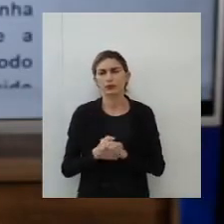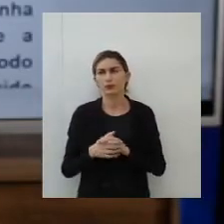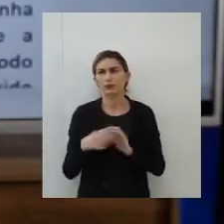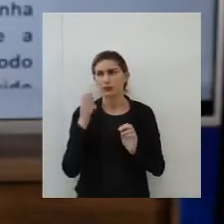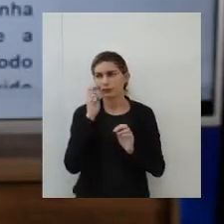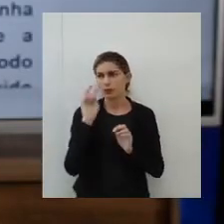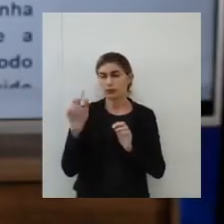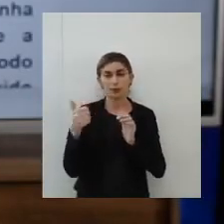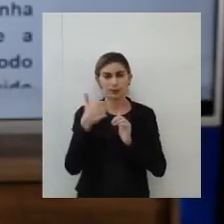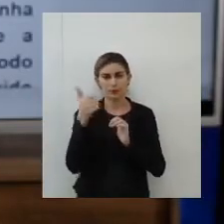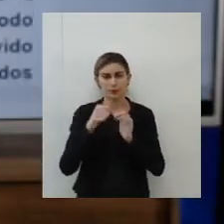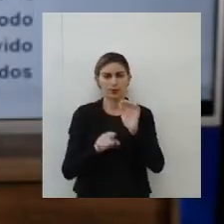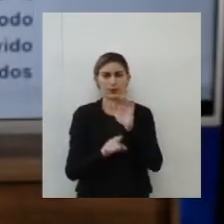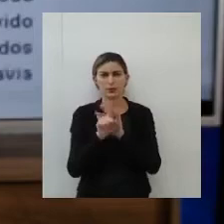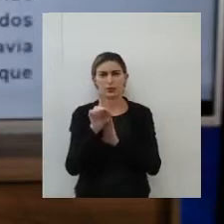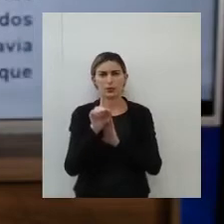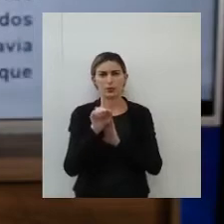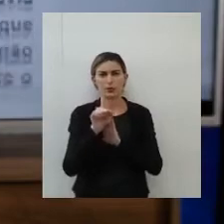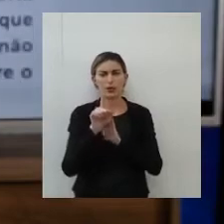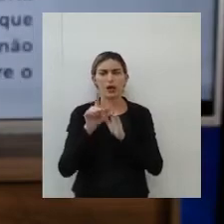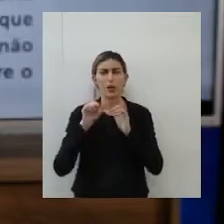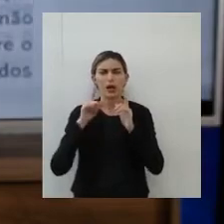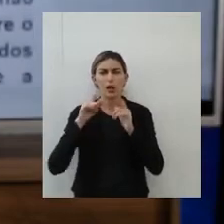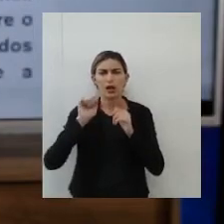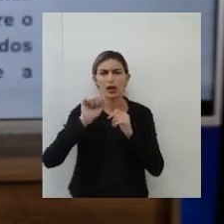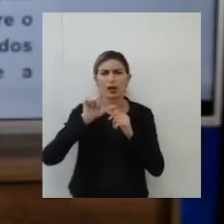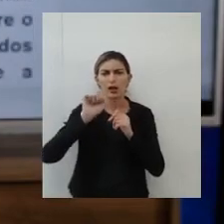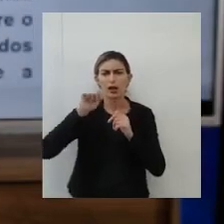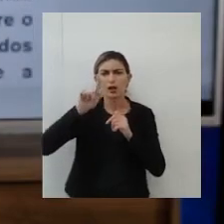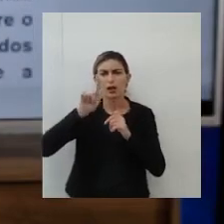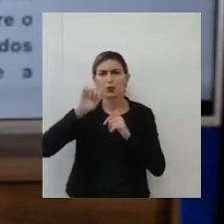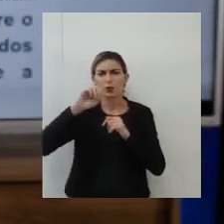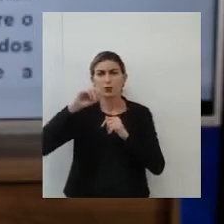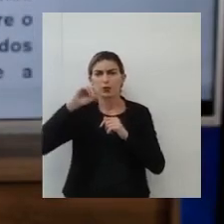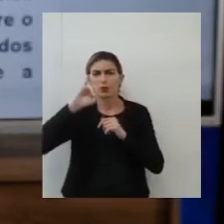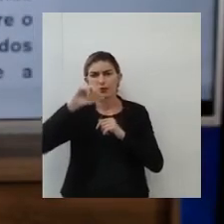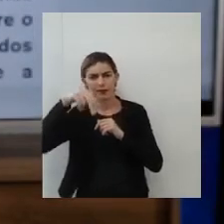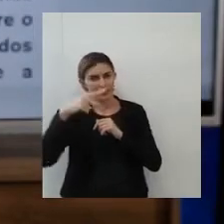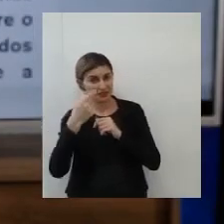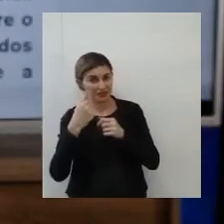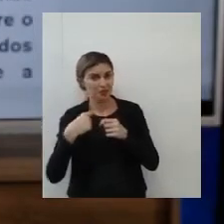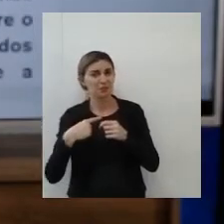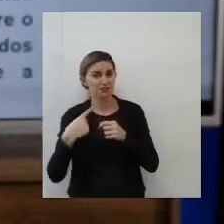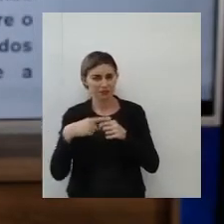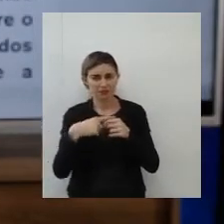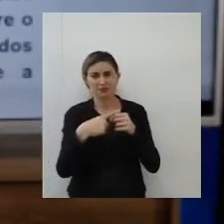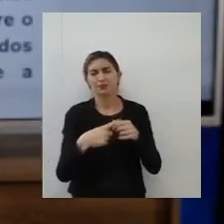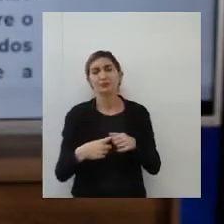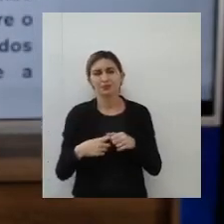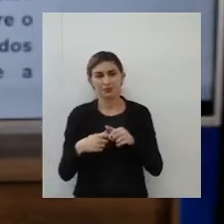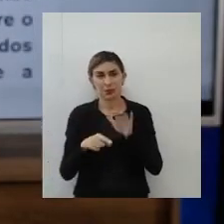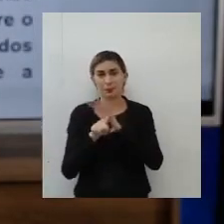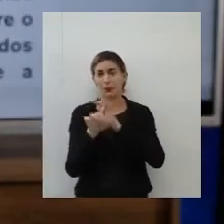Estou vendo que a primeira pergunta vem lá de Alagoinha. E é grande, hein?